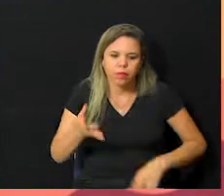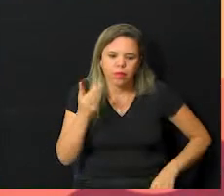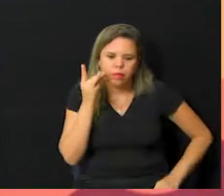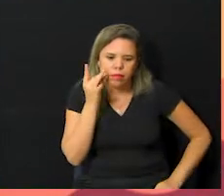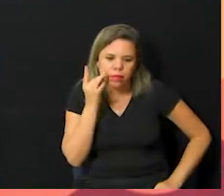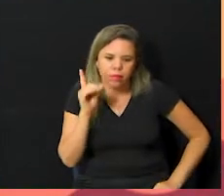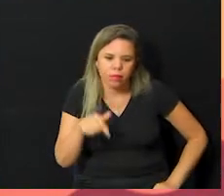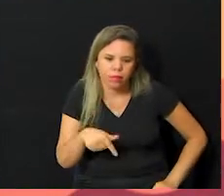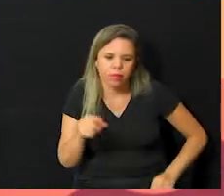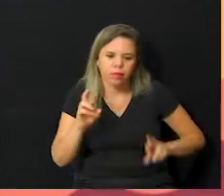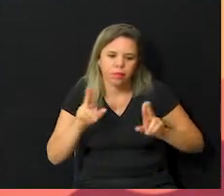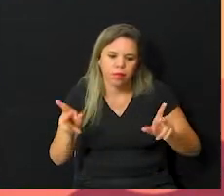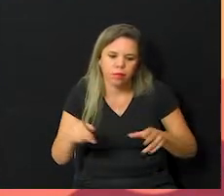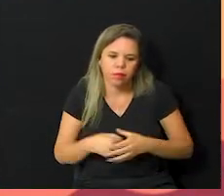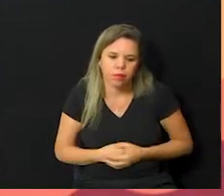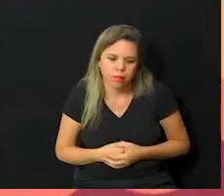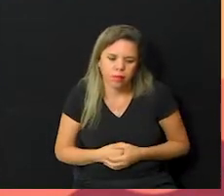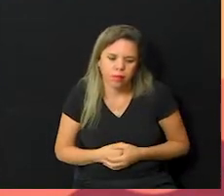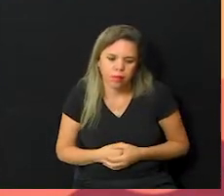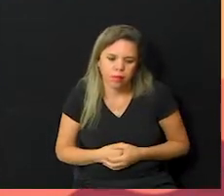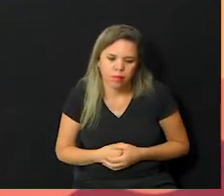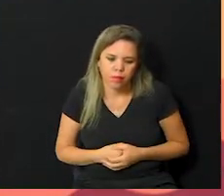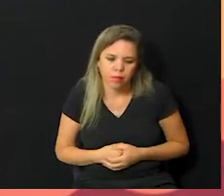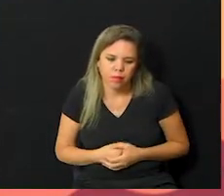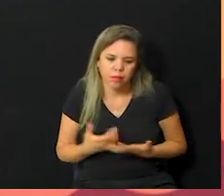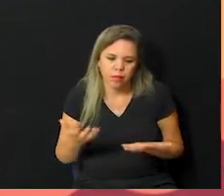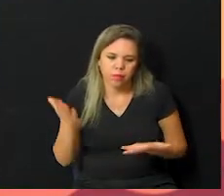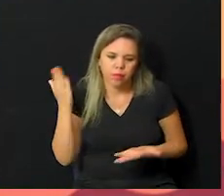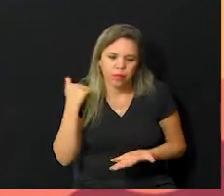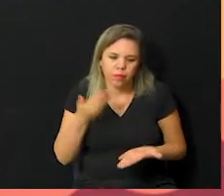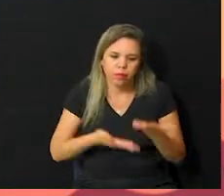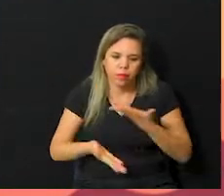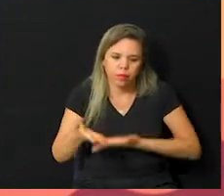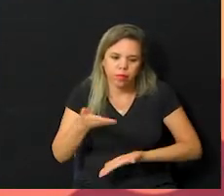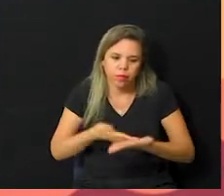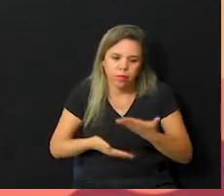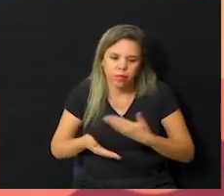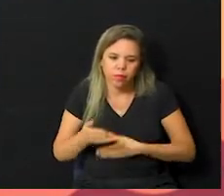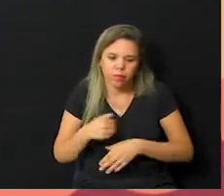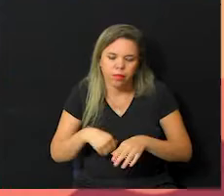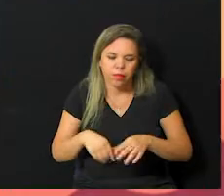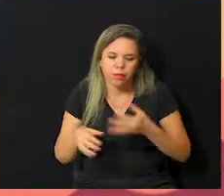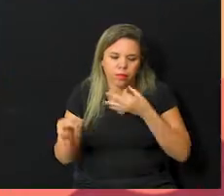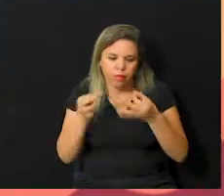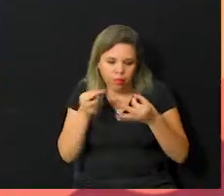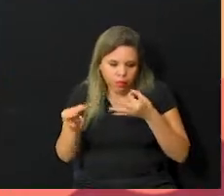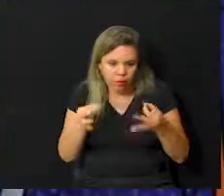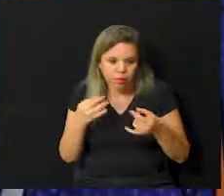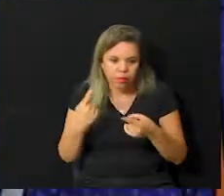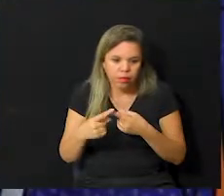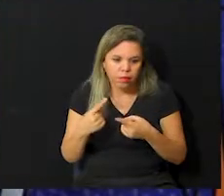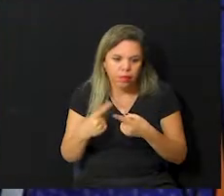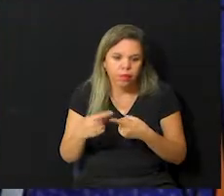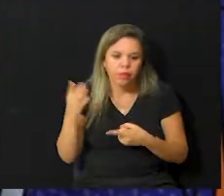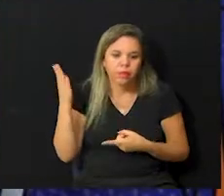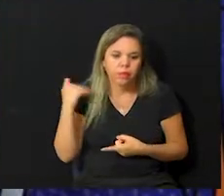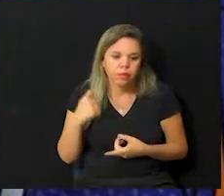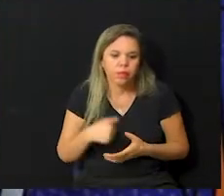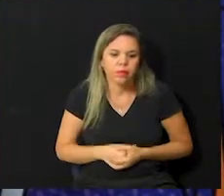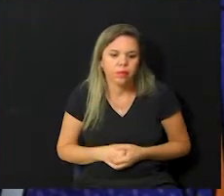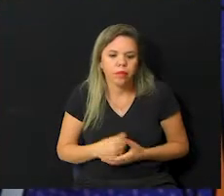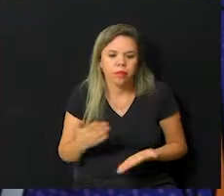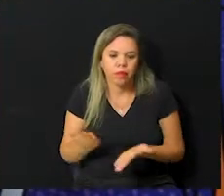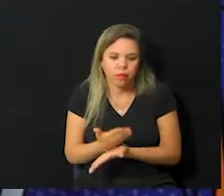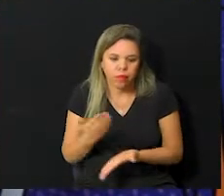energia presencial é muito diferente. E aí, eu quero saber da troca né, de críticas, porque a gente